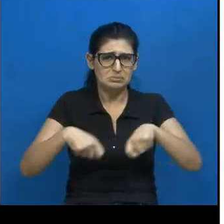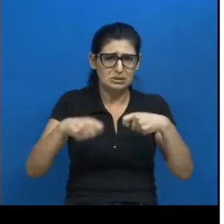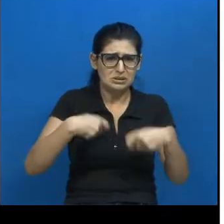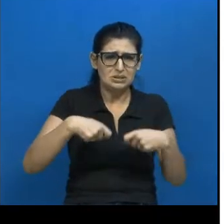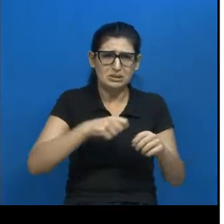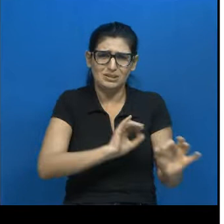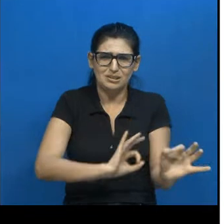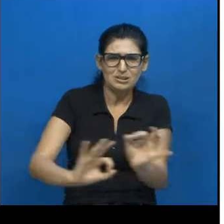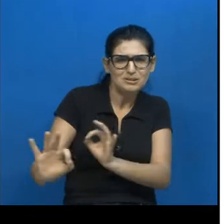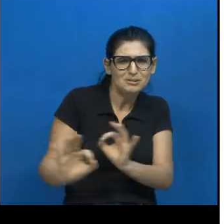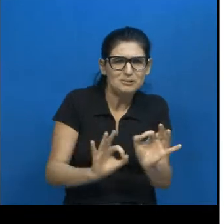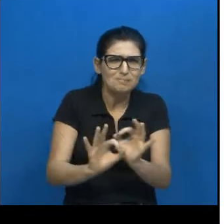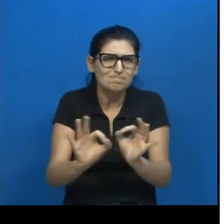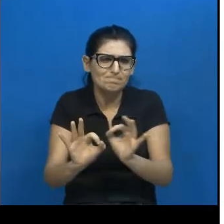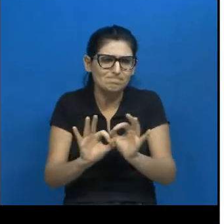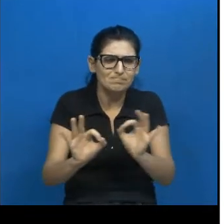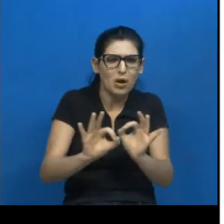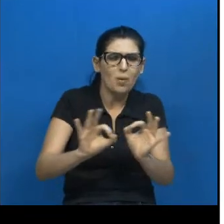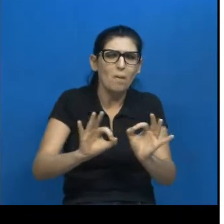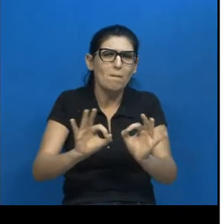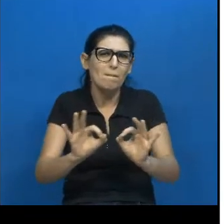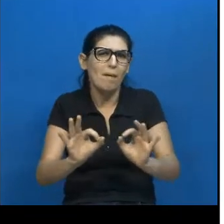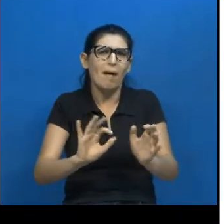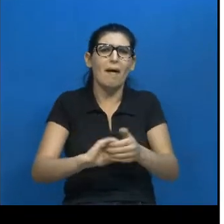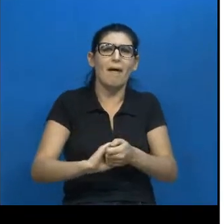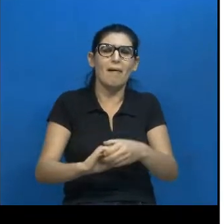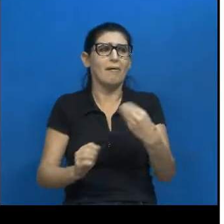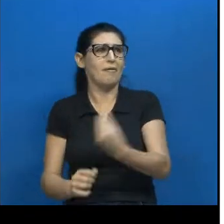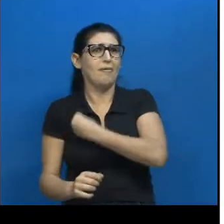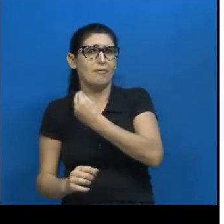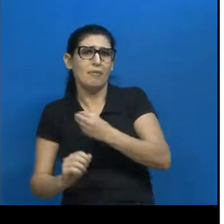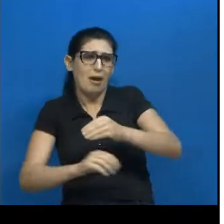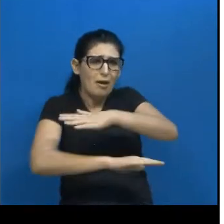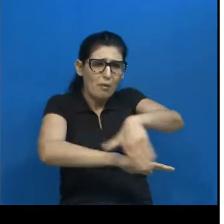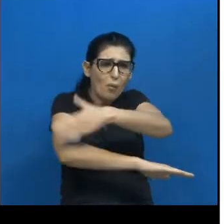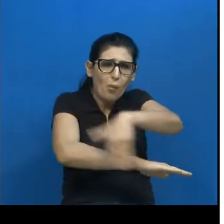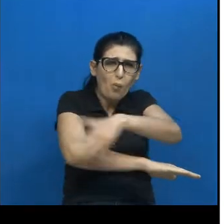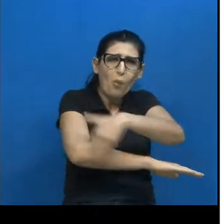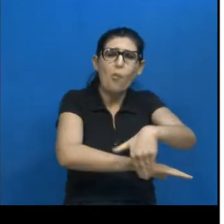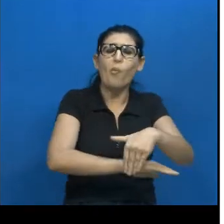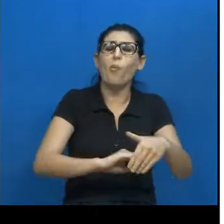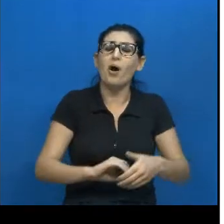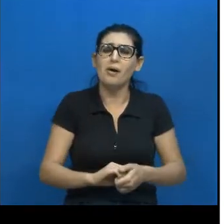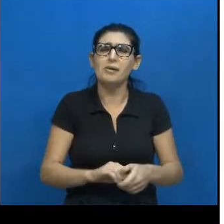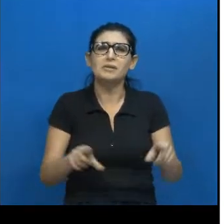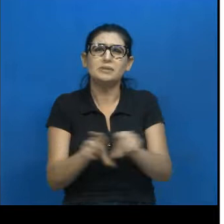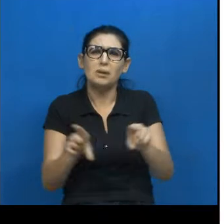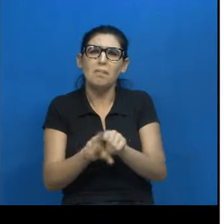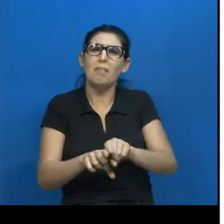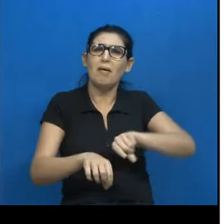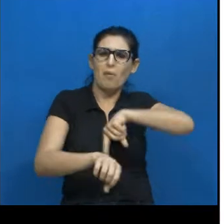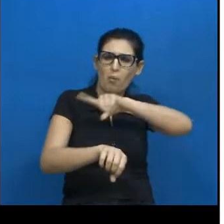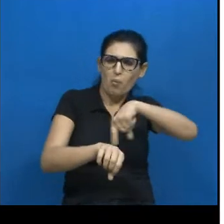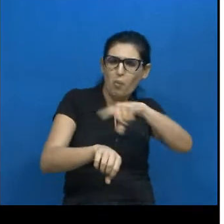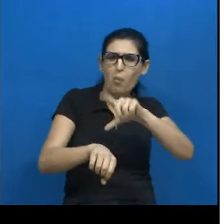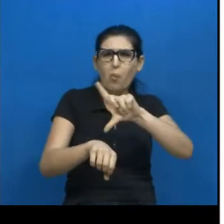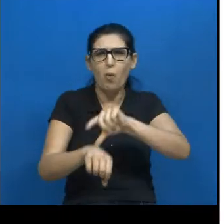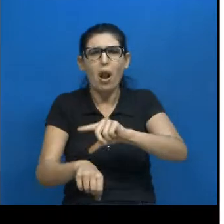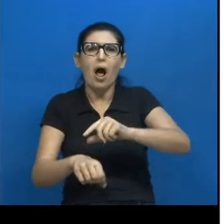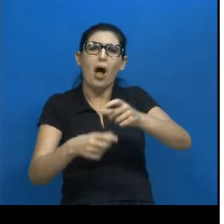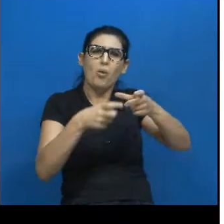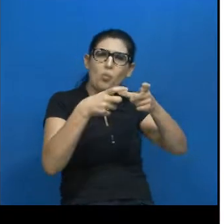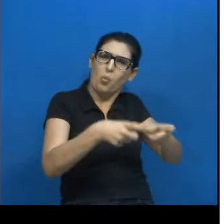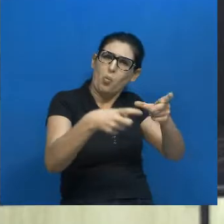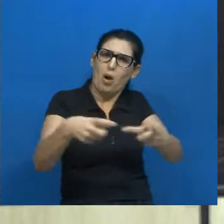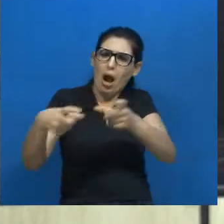com a vida dos passageiros. O que é? A gente vai ter que mexer com rua, nós vamos ter que mexer talvez com itinerário, a gente vai ter que mudar itinerário.